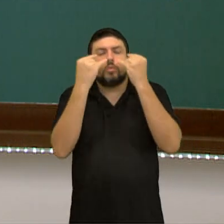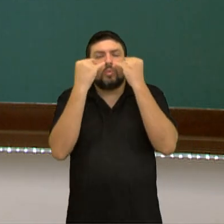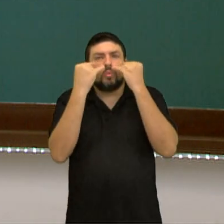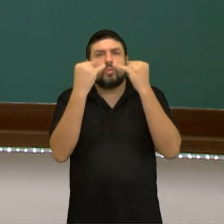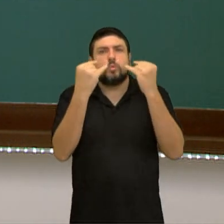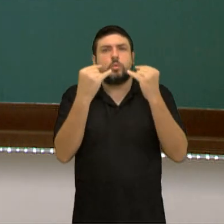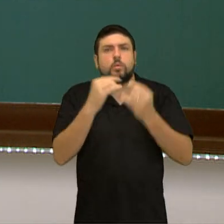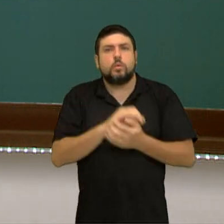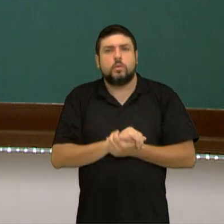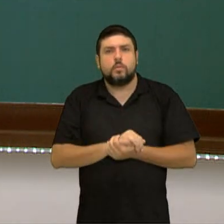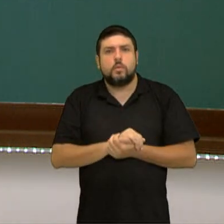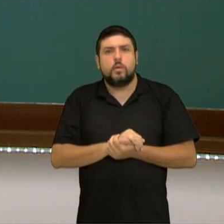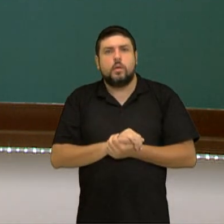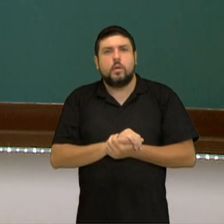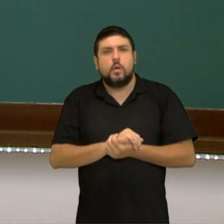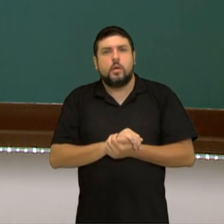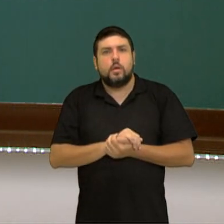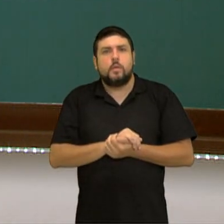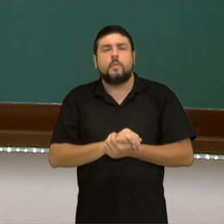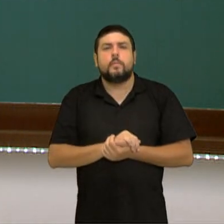era a proposta da igreja, né?